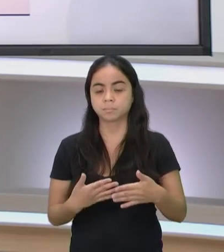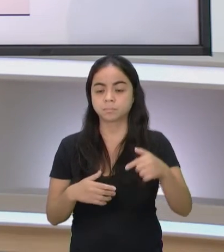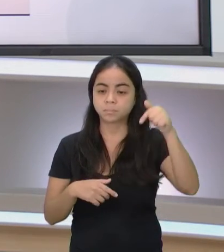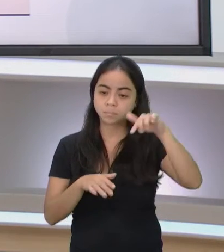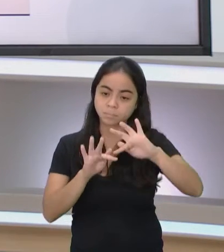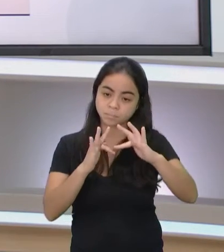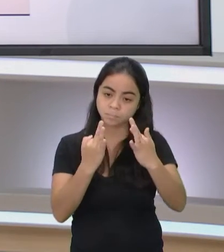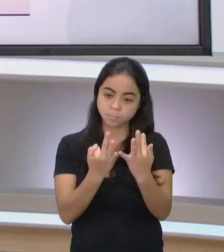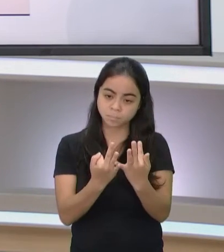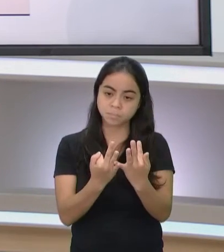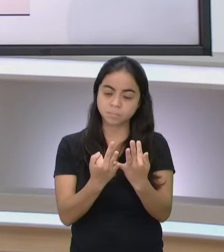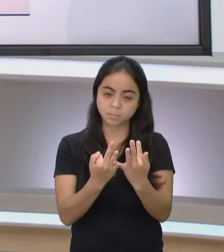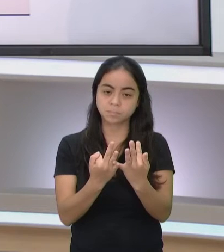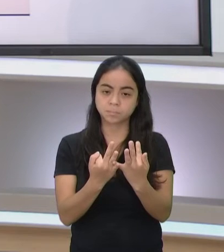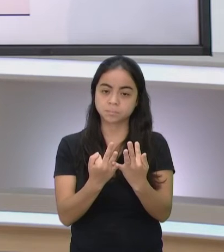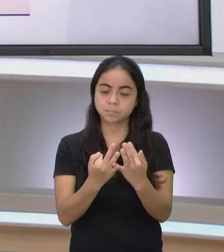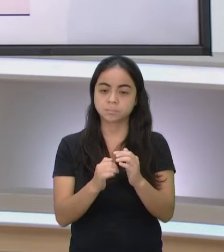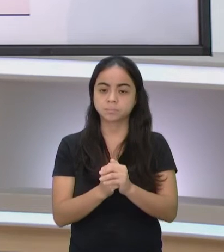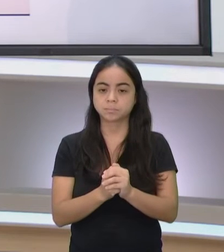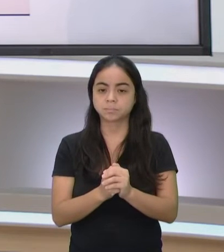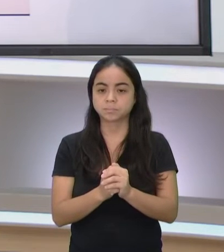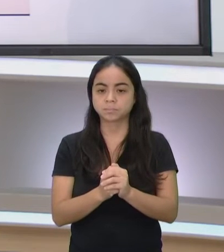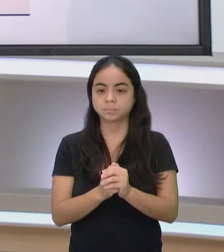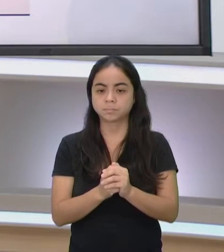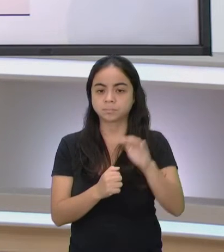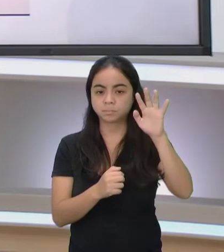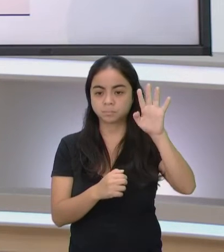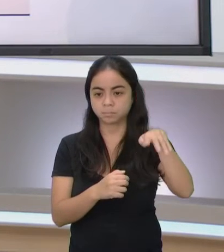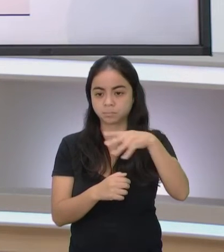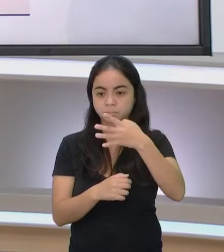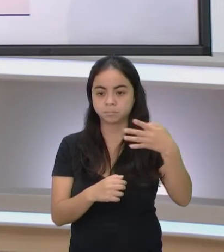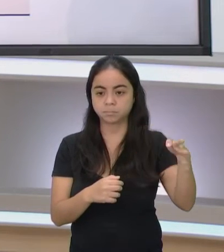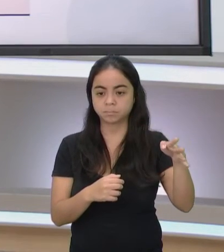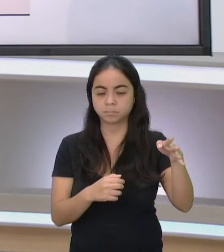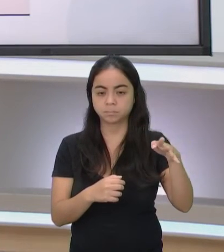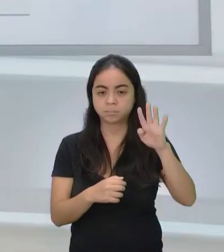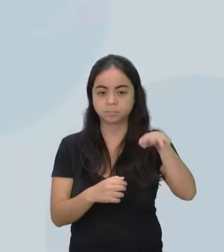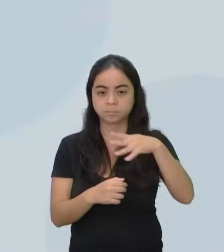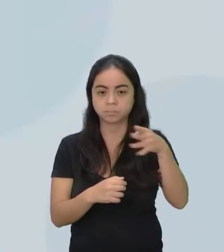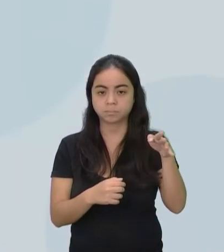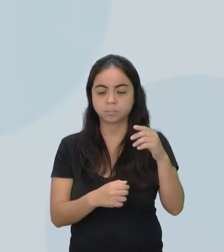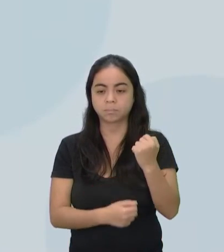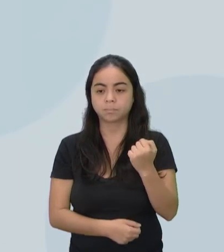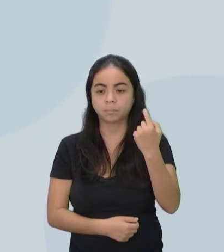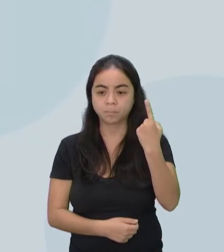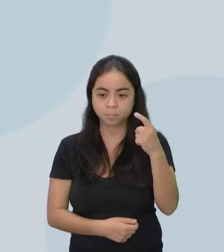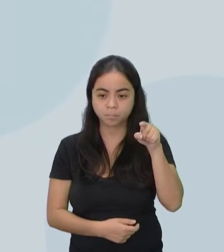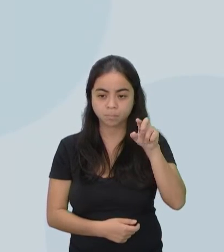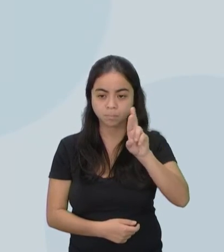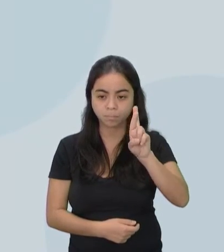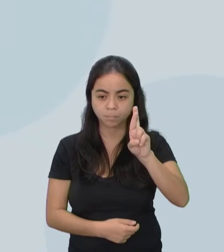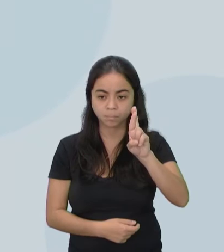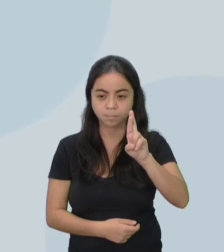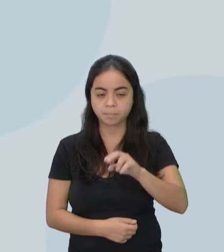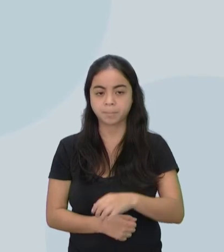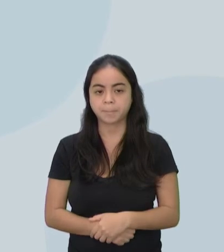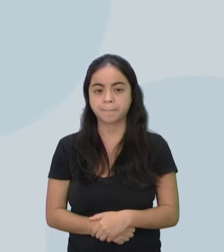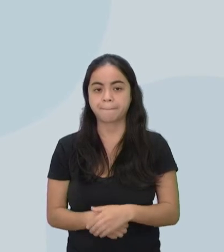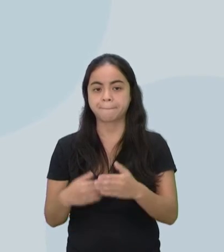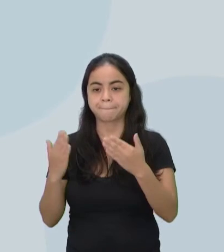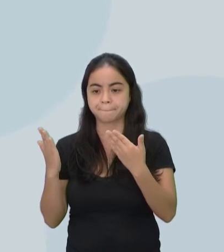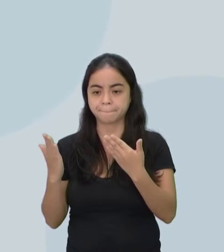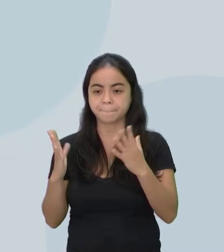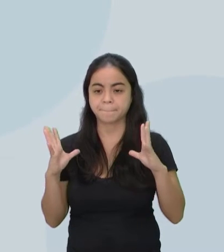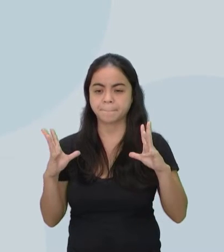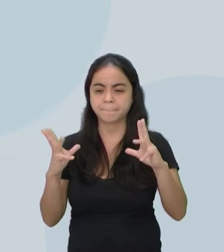família, dessa família, desses dados aí fictícios, ganhe R$1.000. Então, aqui, ó, somando